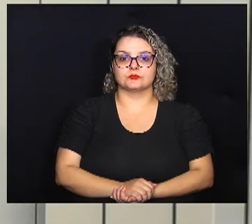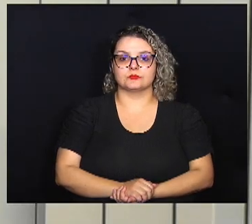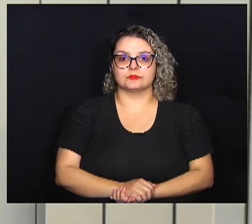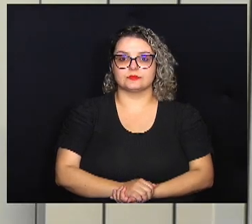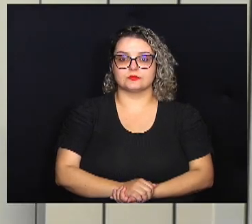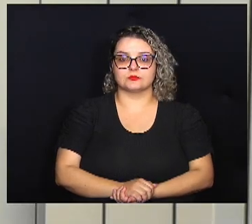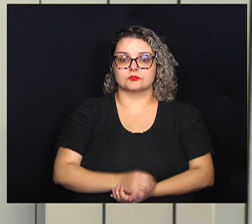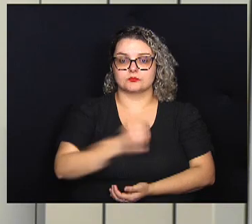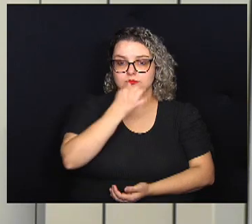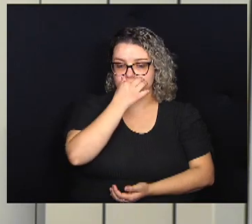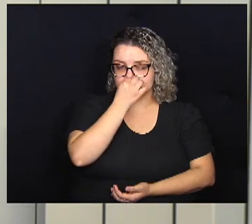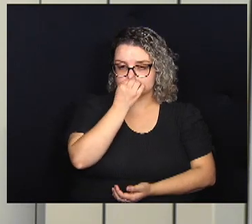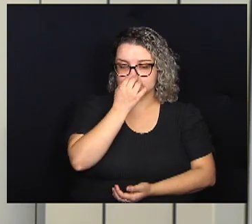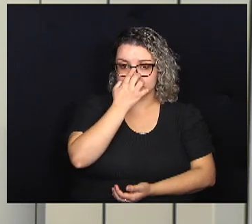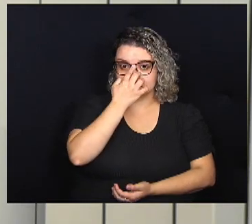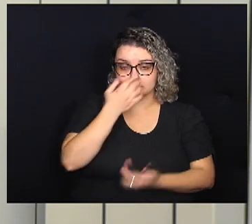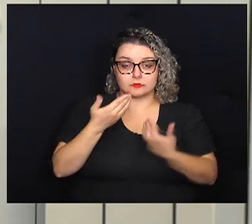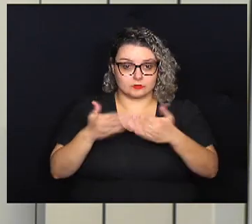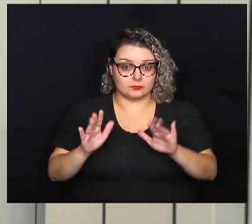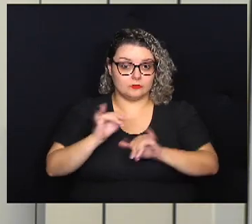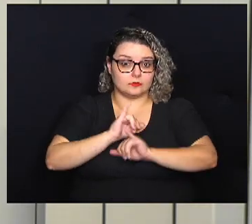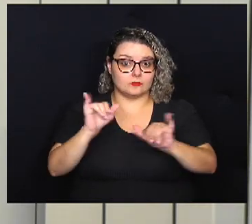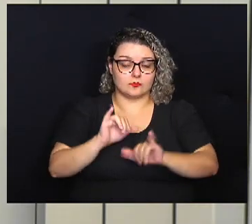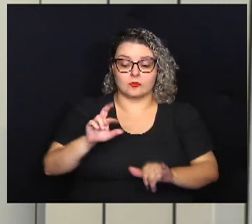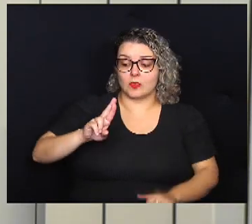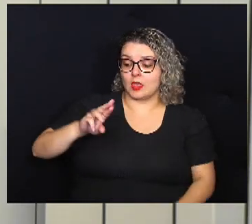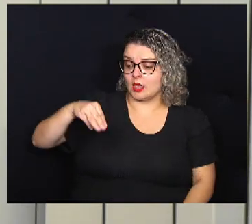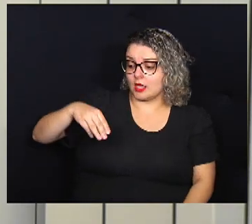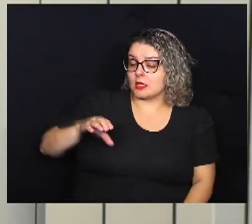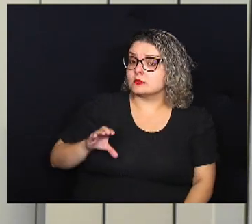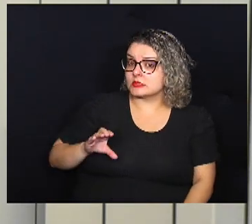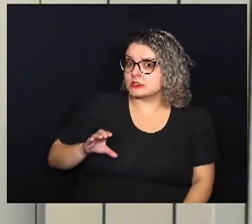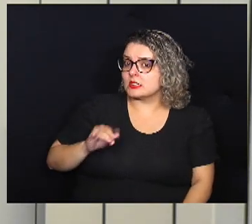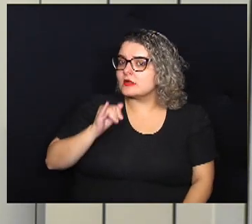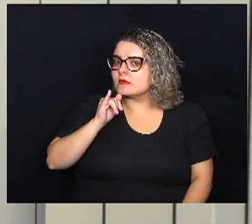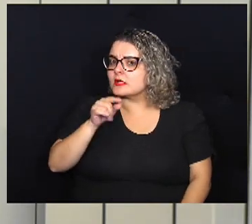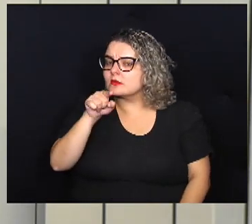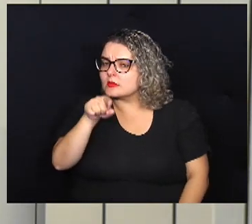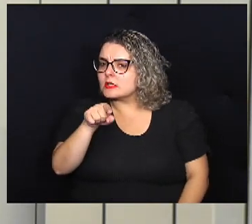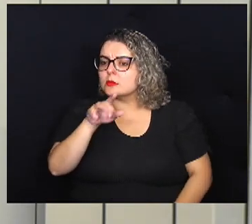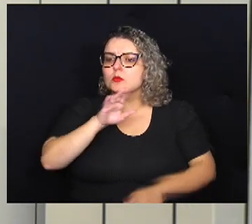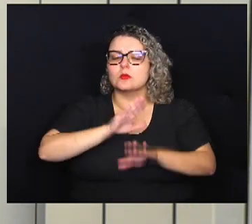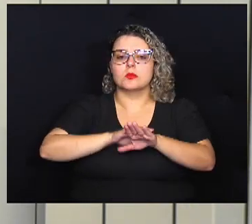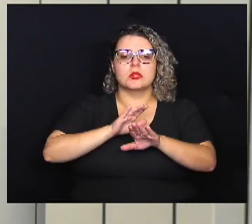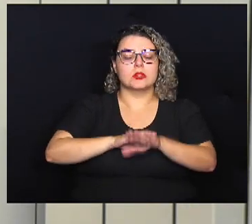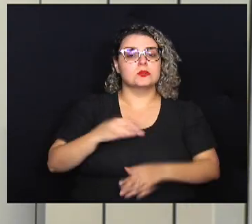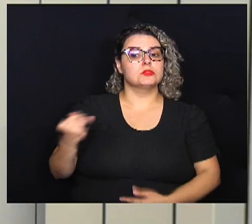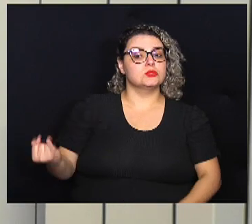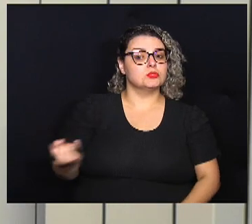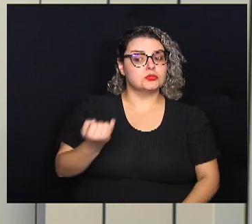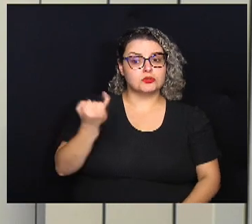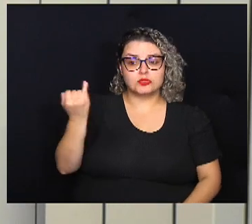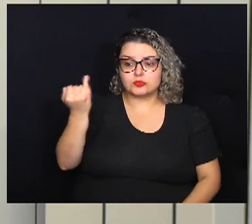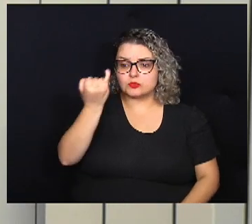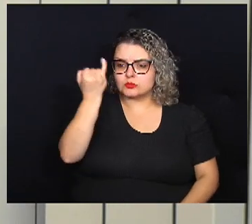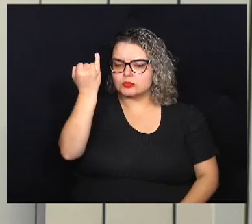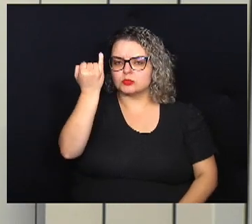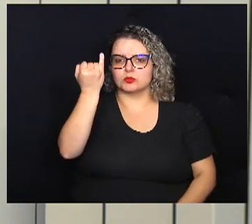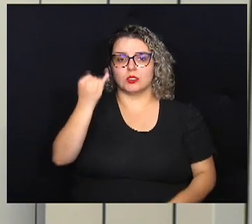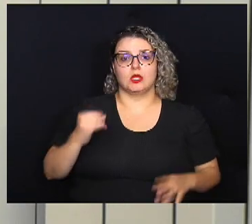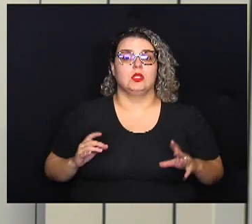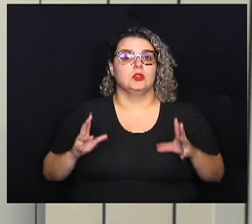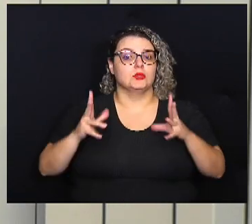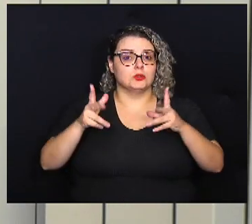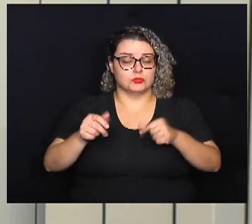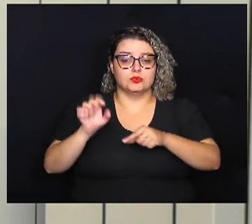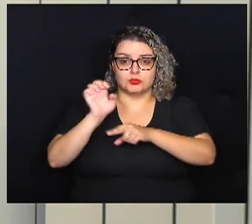E a gente abre com as notícias da metrópole, contando a você uma ação importantíssima em todo o